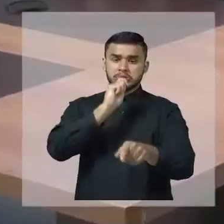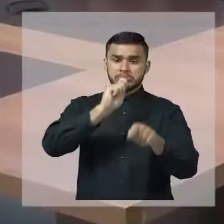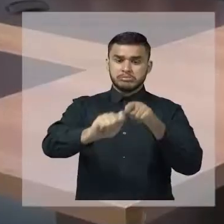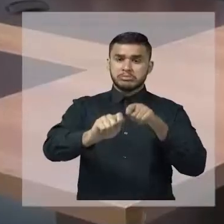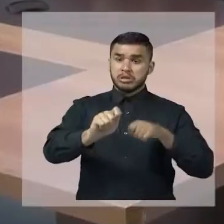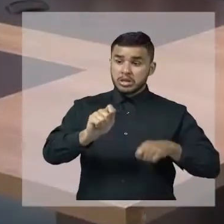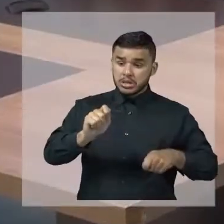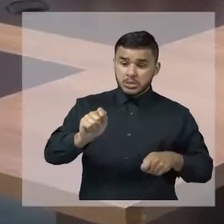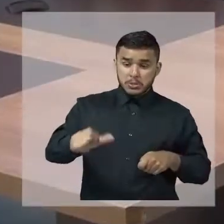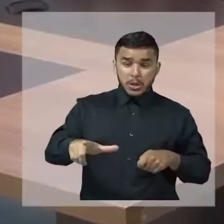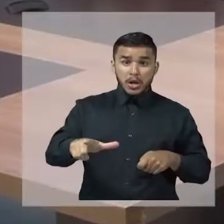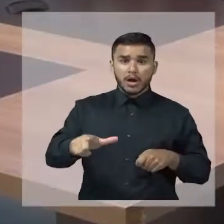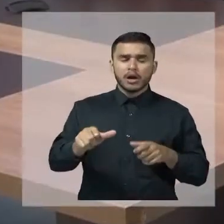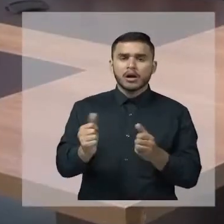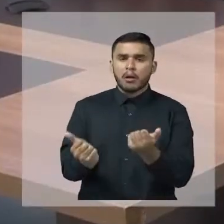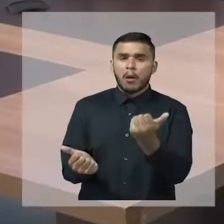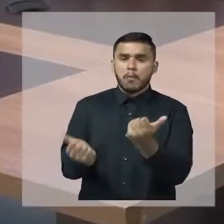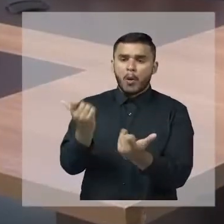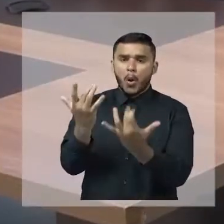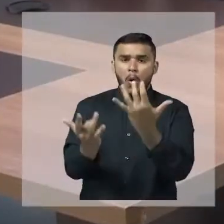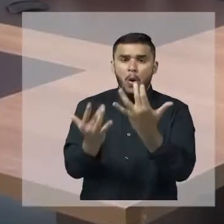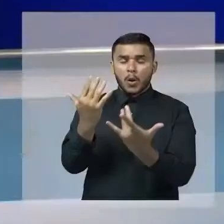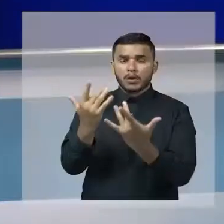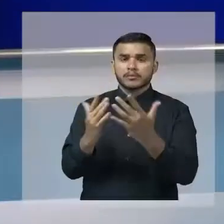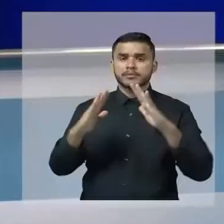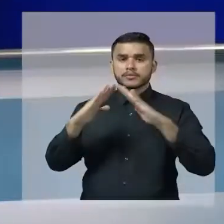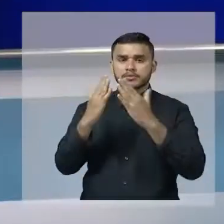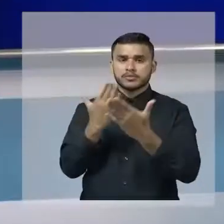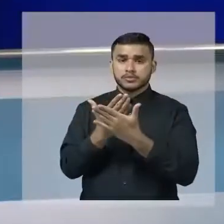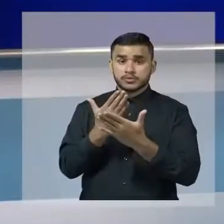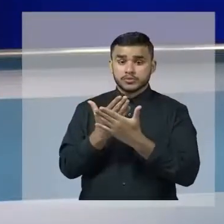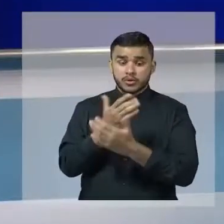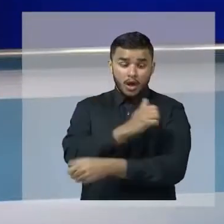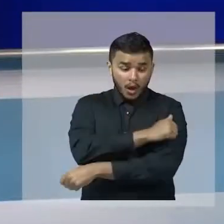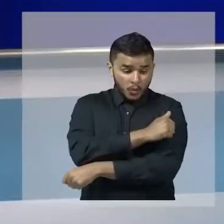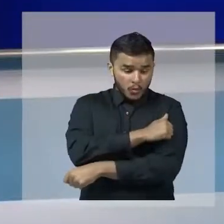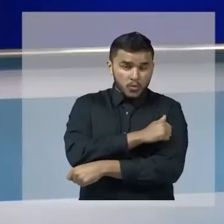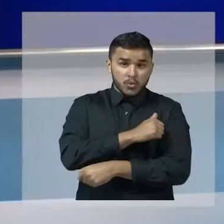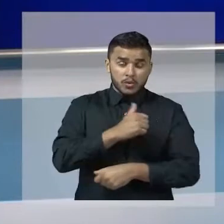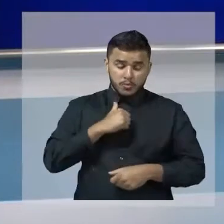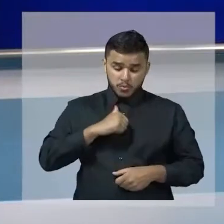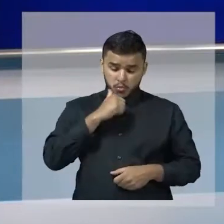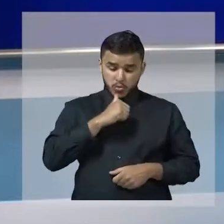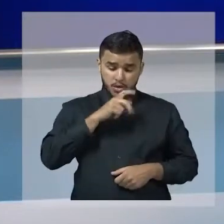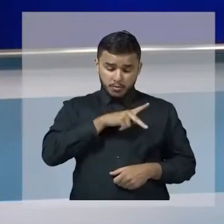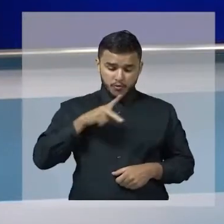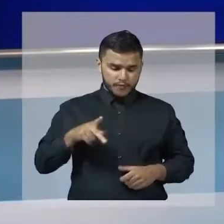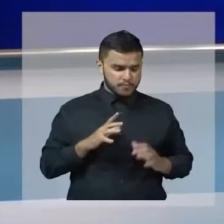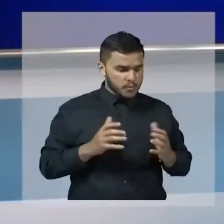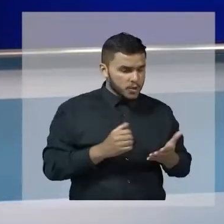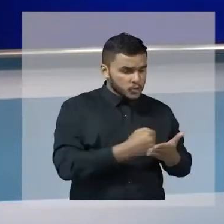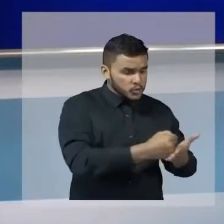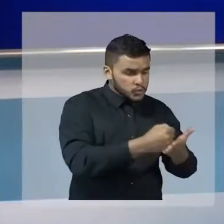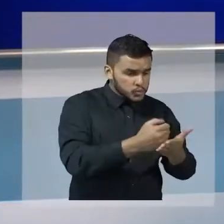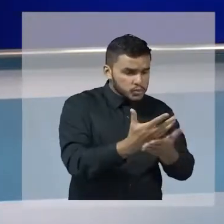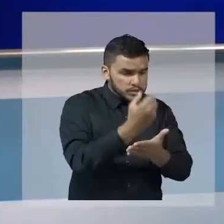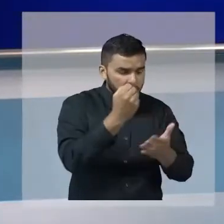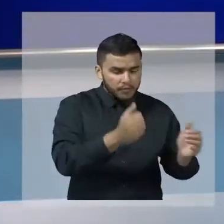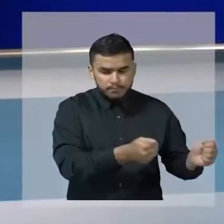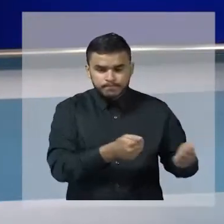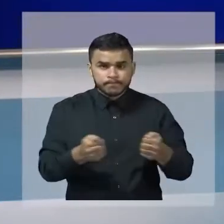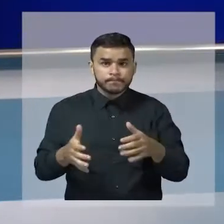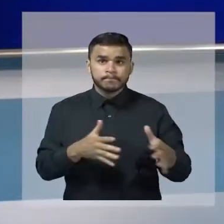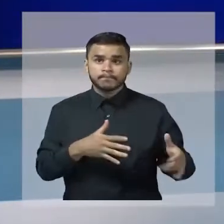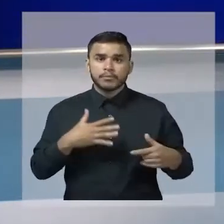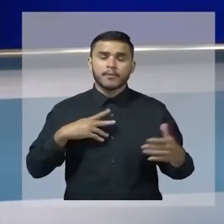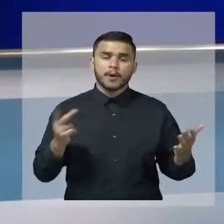crianças e uma das diretoras, uma professora, que salvou muitos e acabou morrendo para tal. Recentemente,